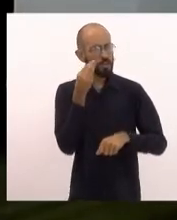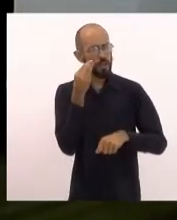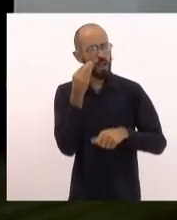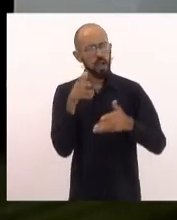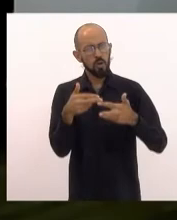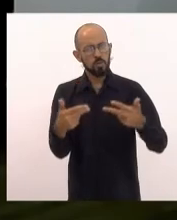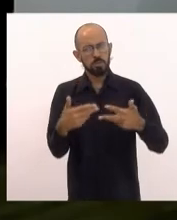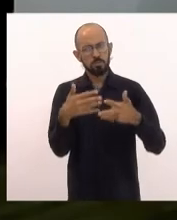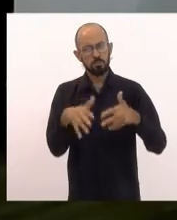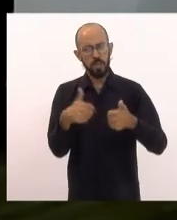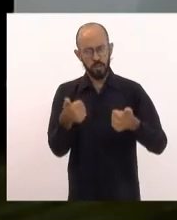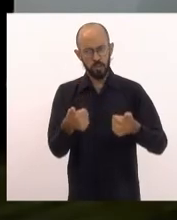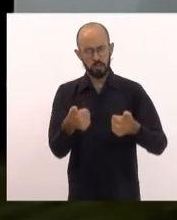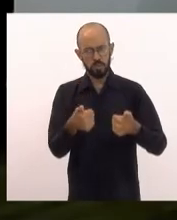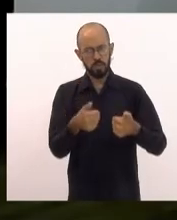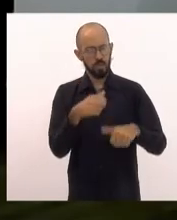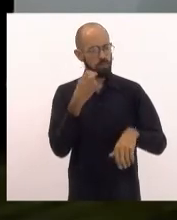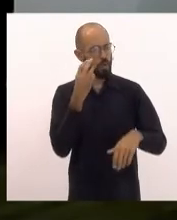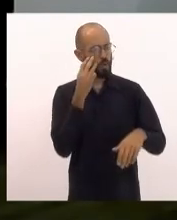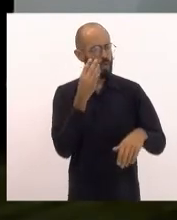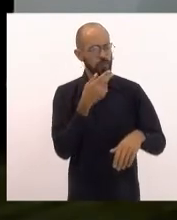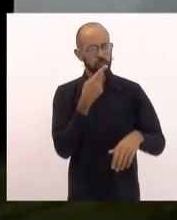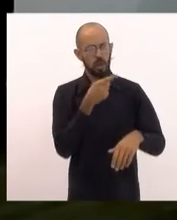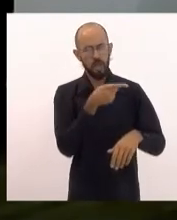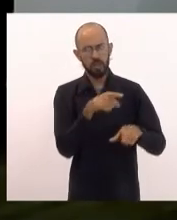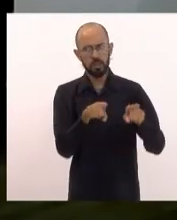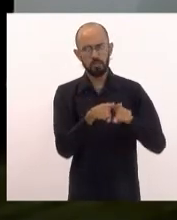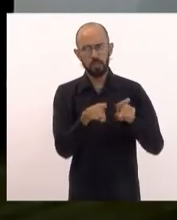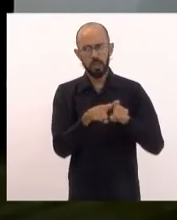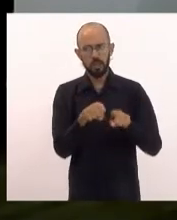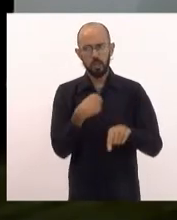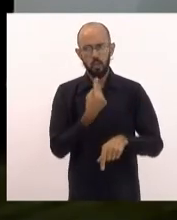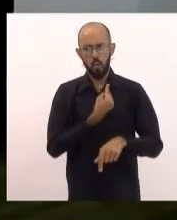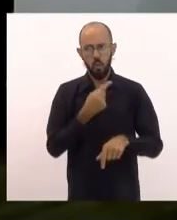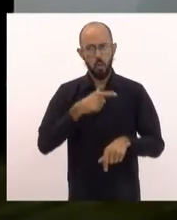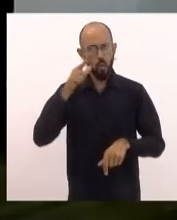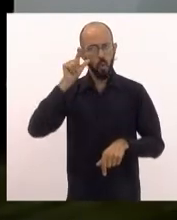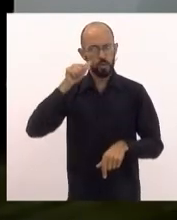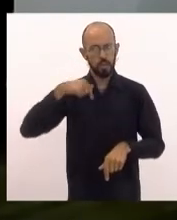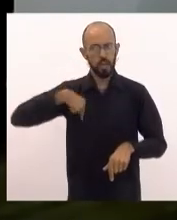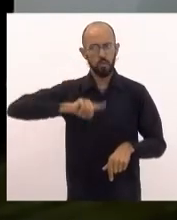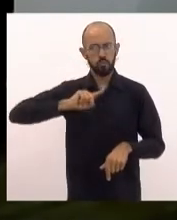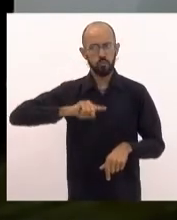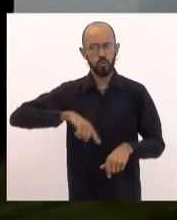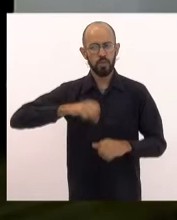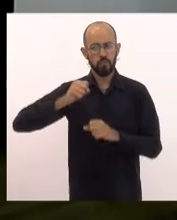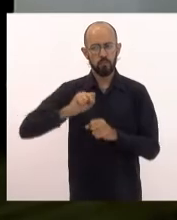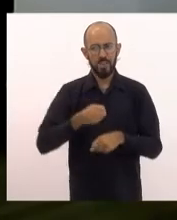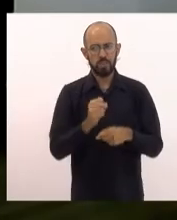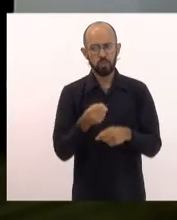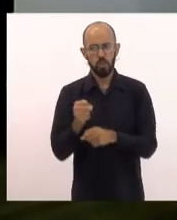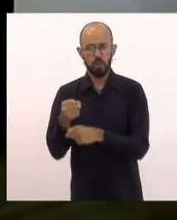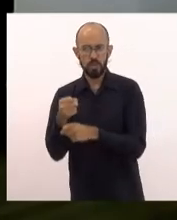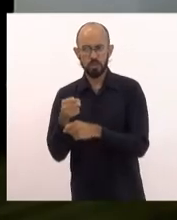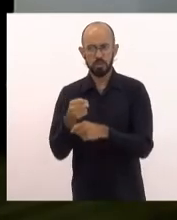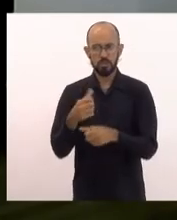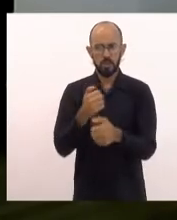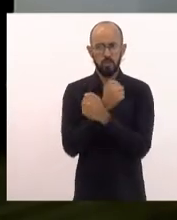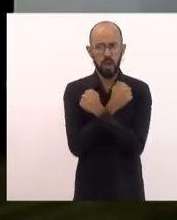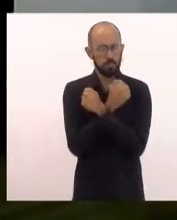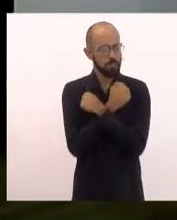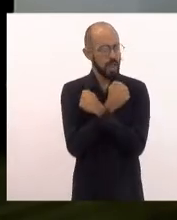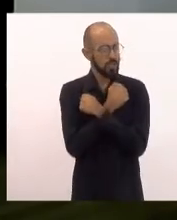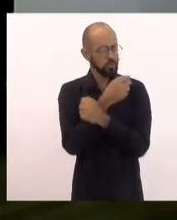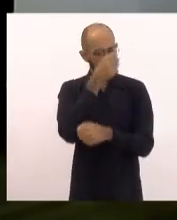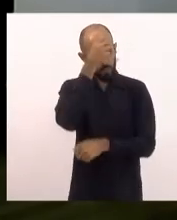Janeiro. E, Valdec, dizer que ontem eu estive presente em Vassouras, no município de Vassouras, onde quero aqui deixar um abraço ao prefeito